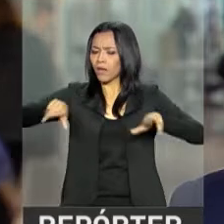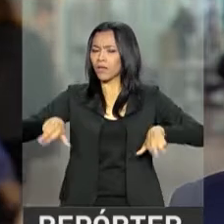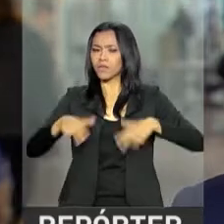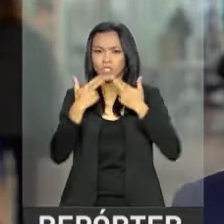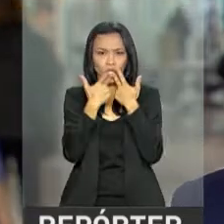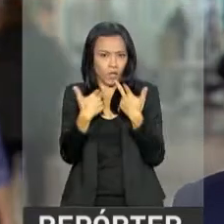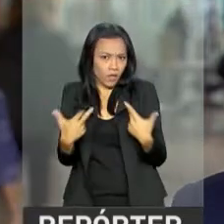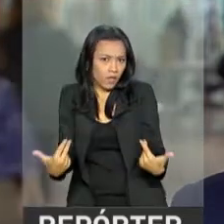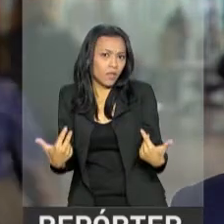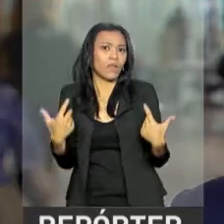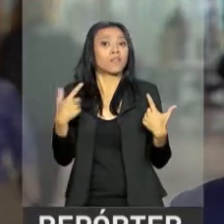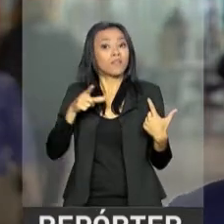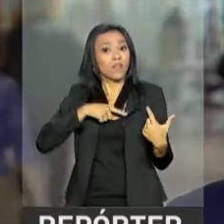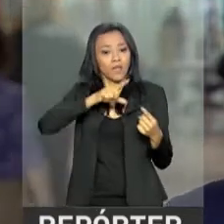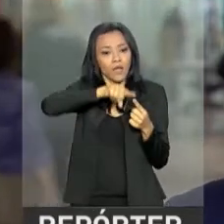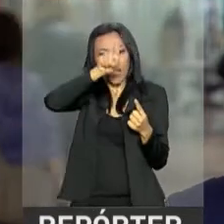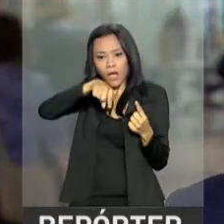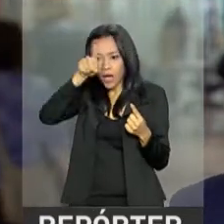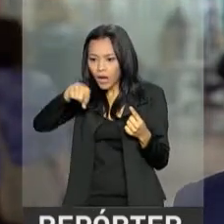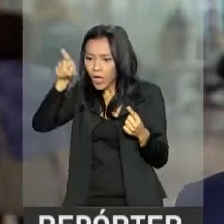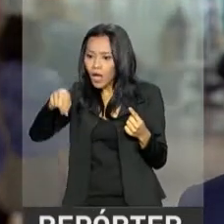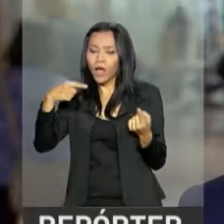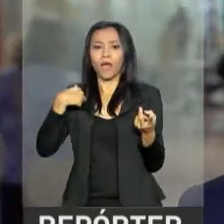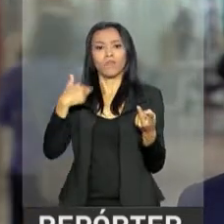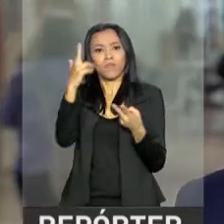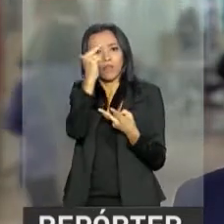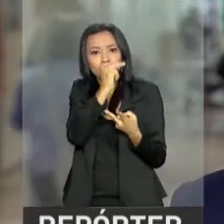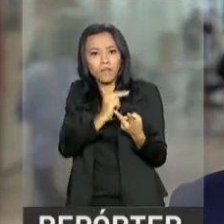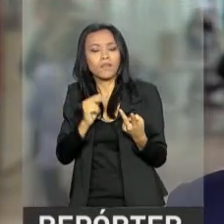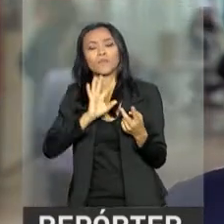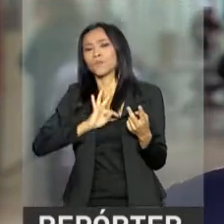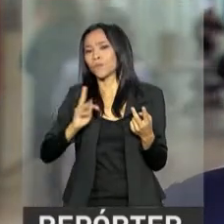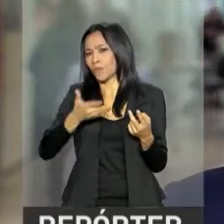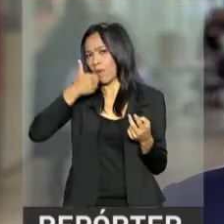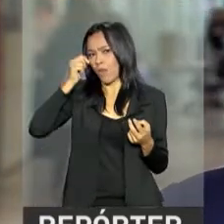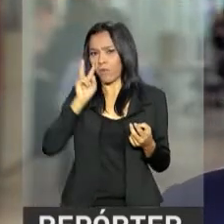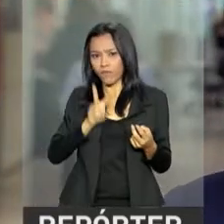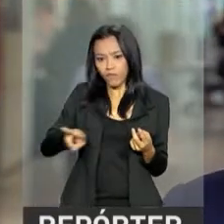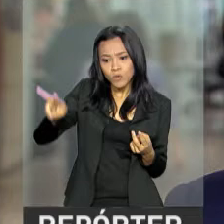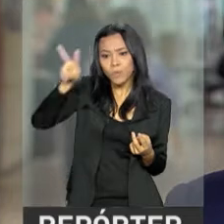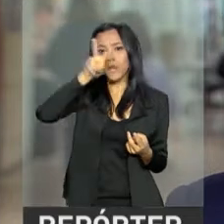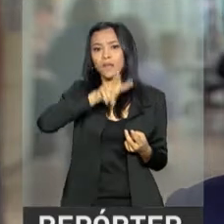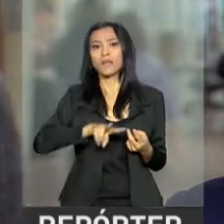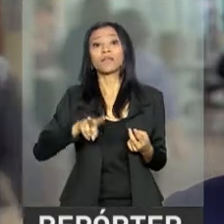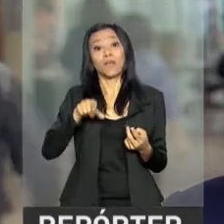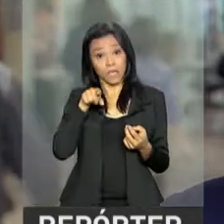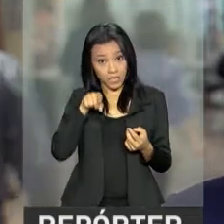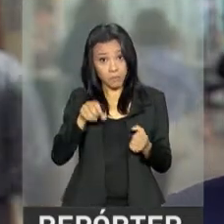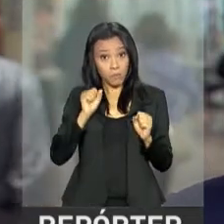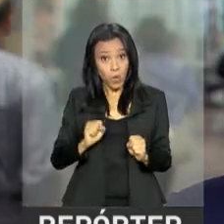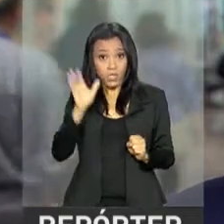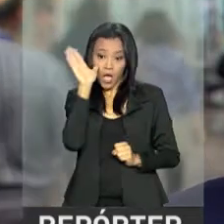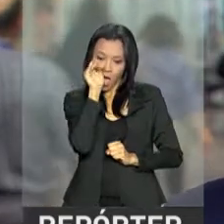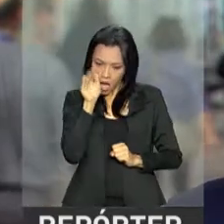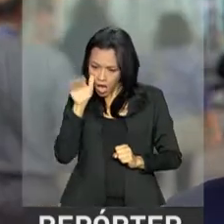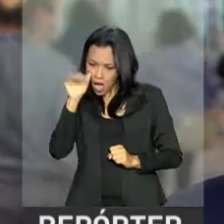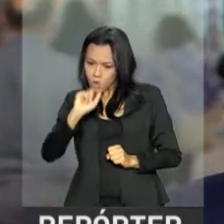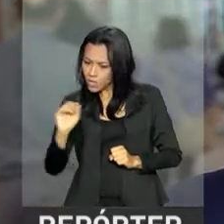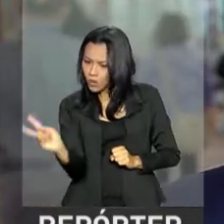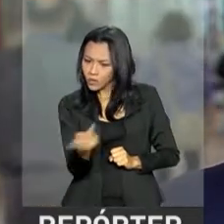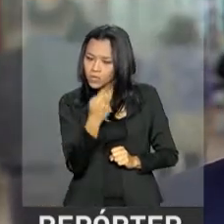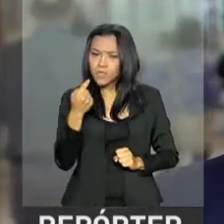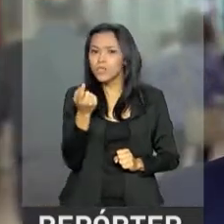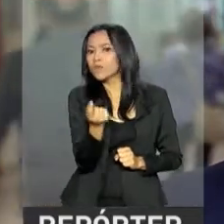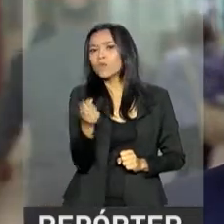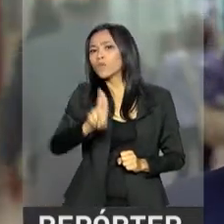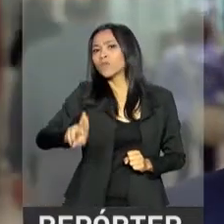ver as informações em gráficos poder visualizar melhor isso tudo e fazer com que ele possa fiscalizar os recursos públicos de uma maneira